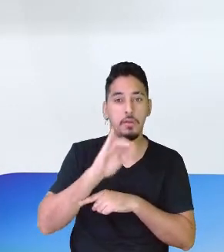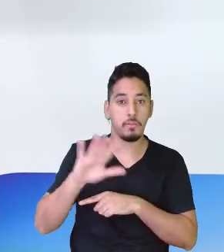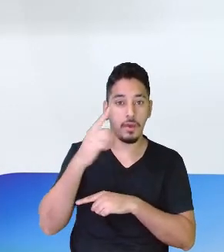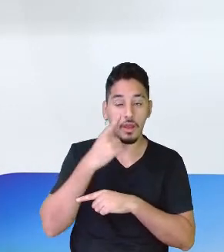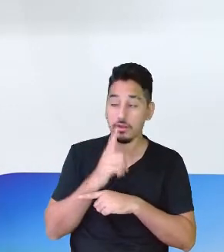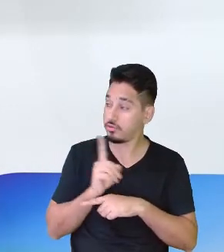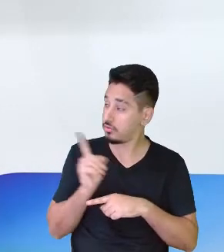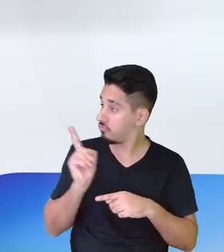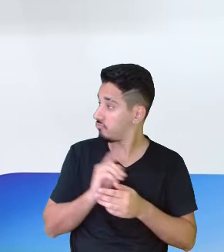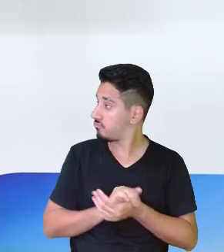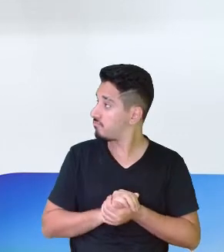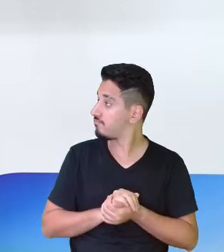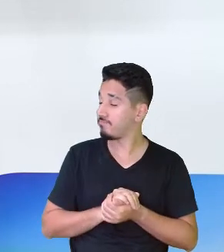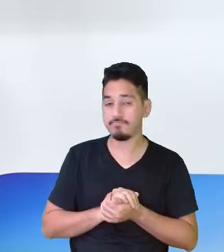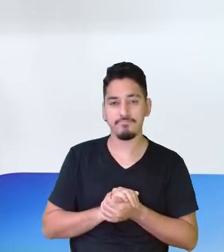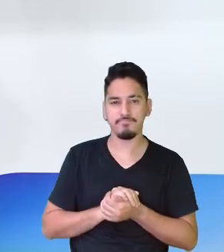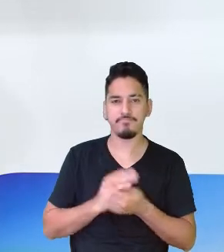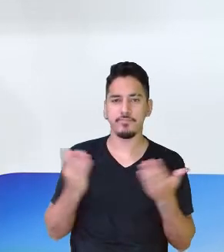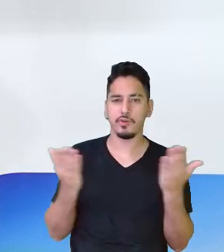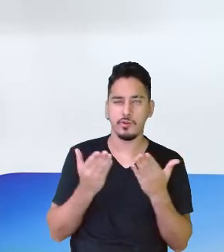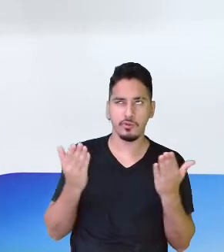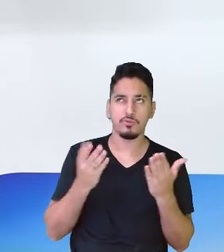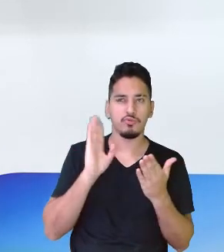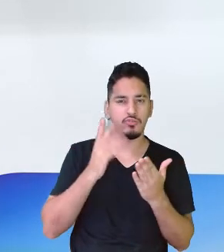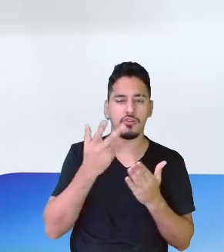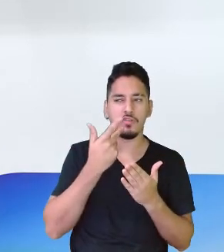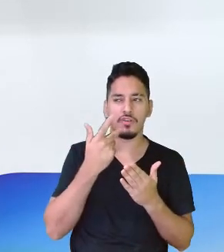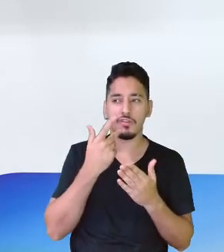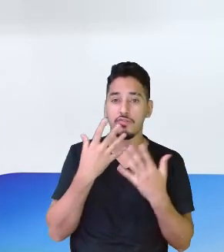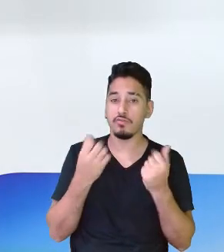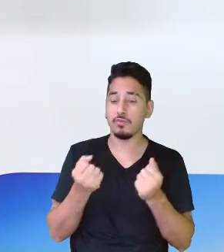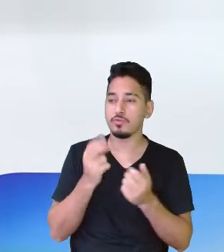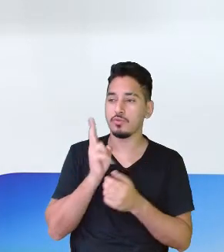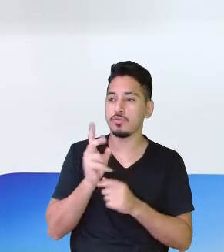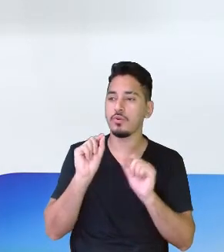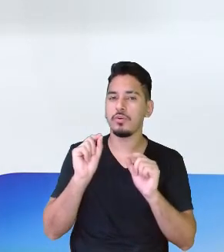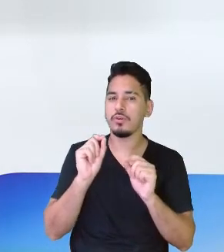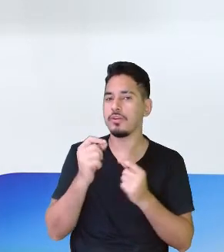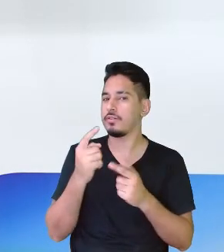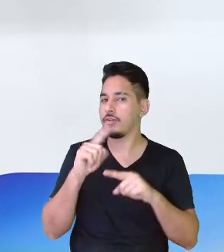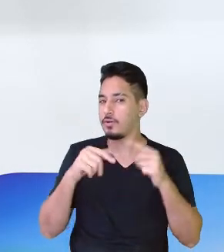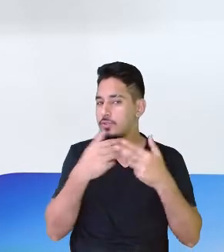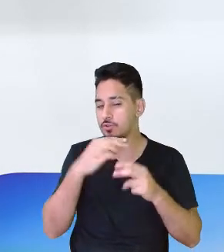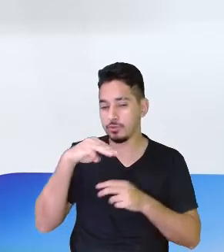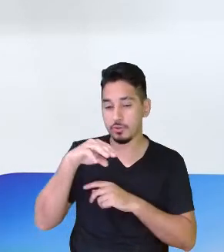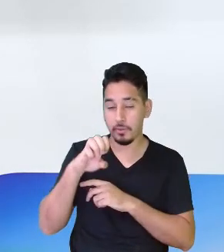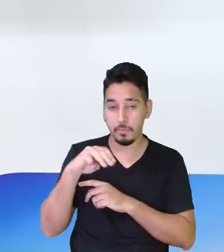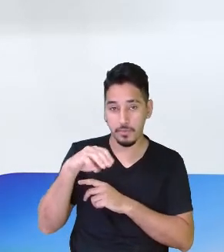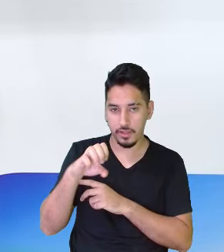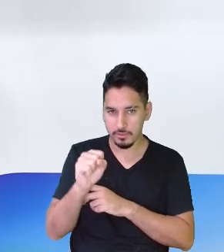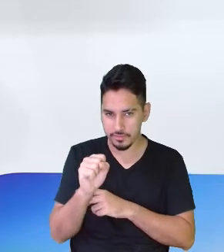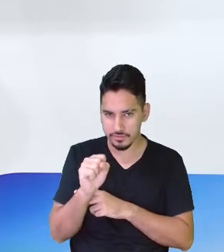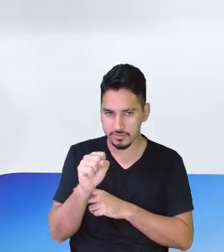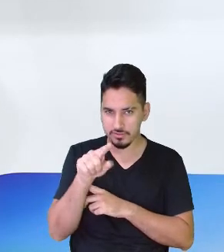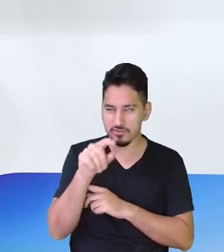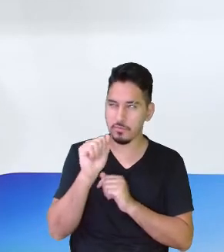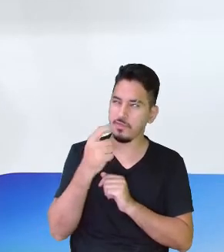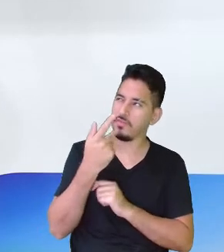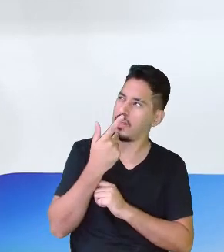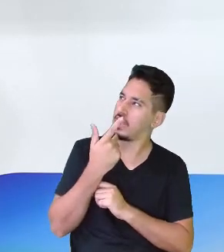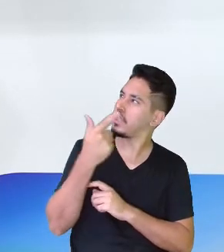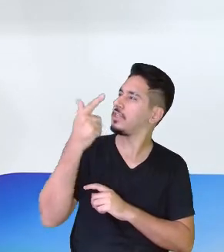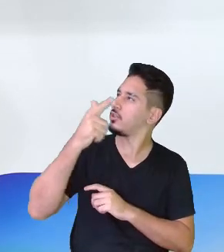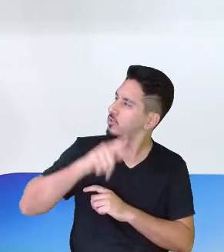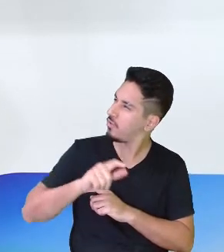abaixo. E hoje, como eu disse na última aula, a gente vai continuar estudando os memes. Aí, de novo, vocês podem dizer, mas